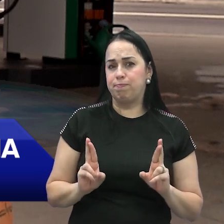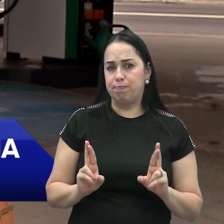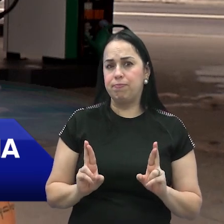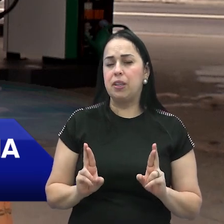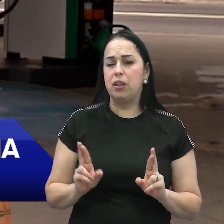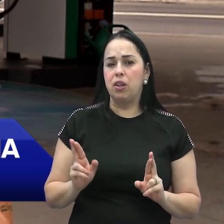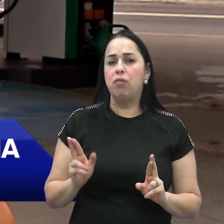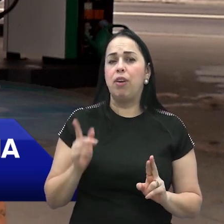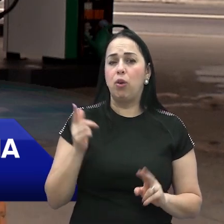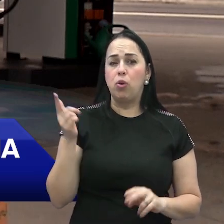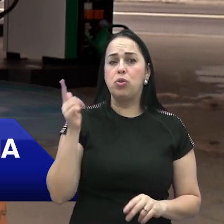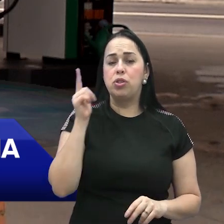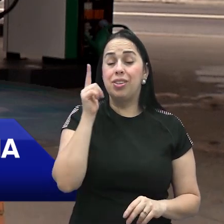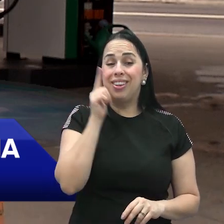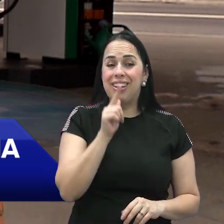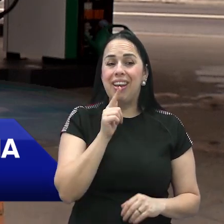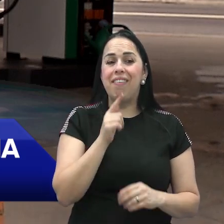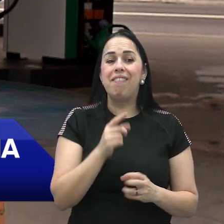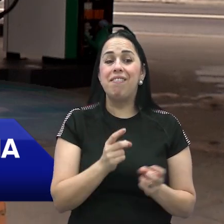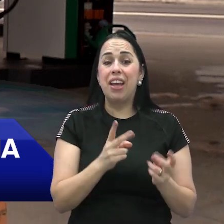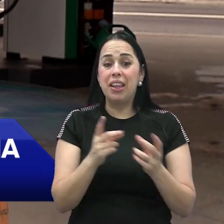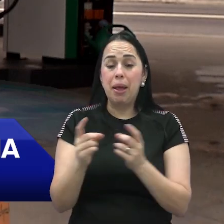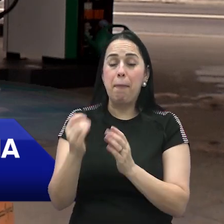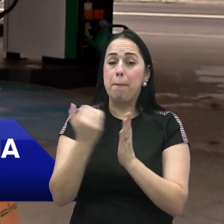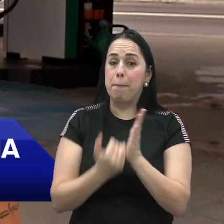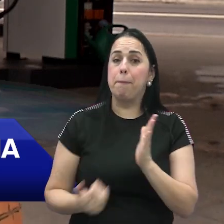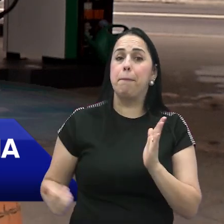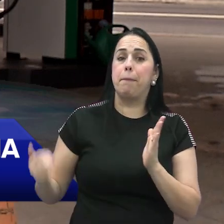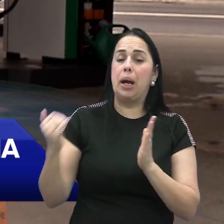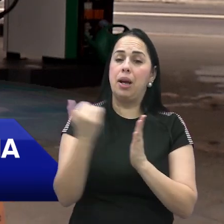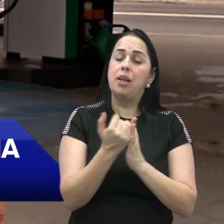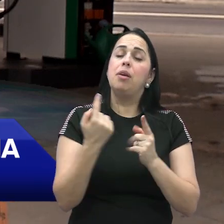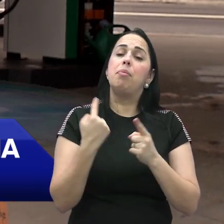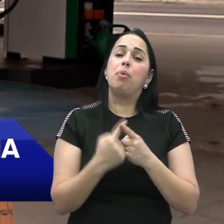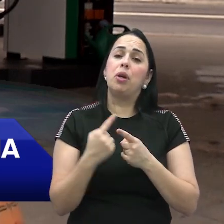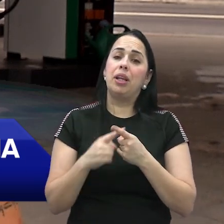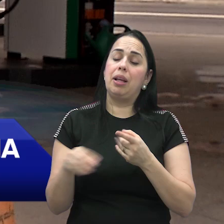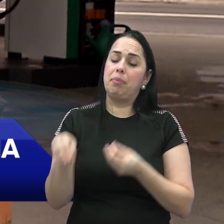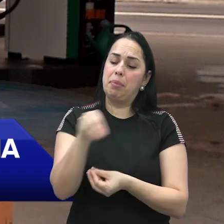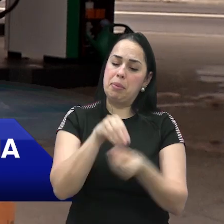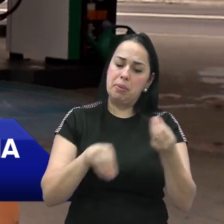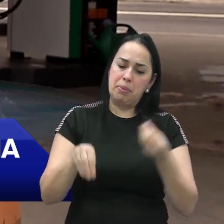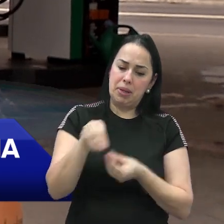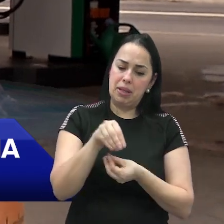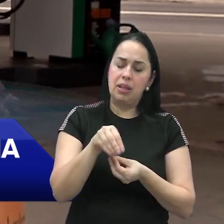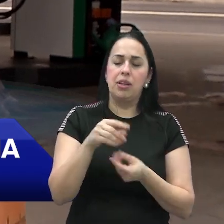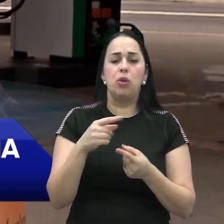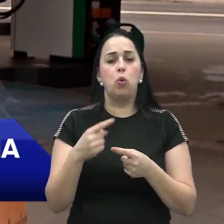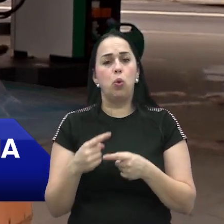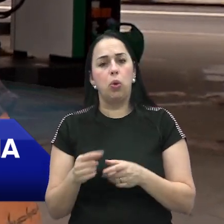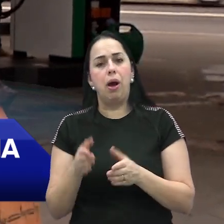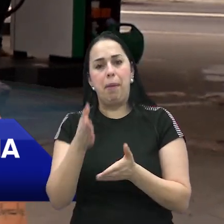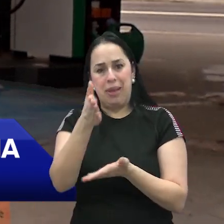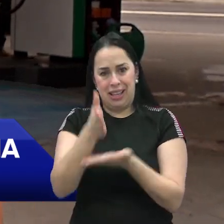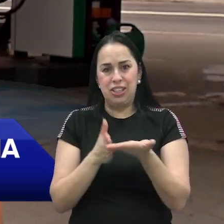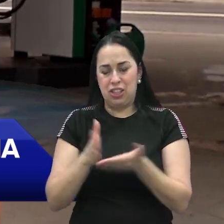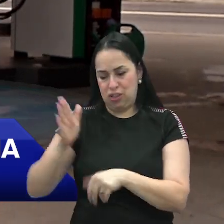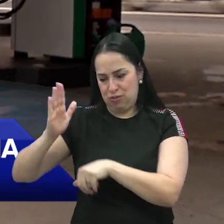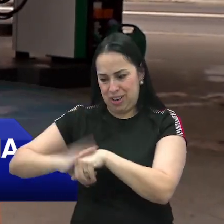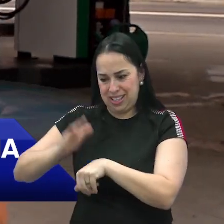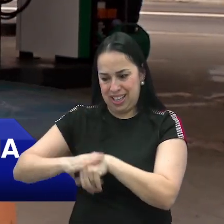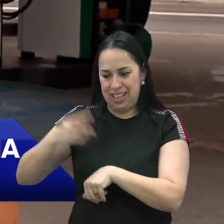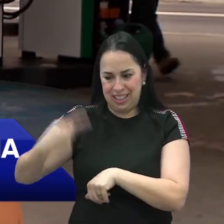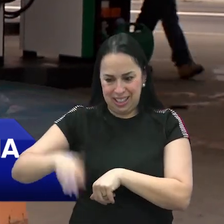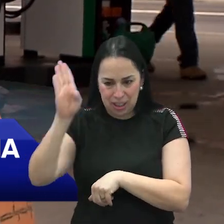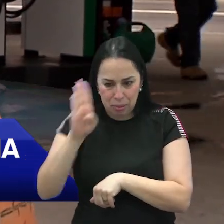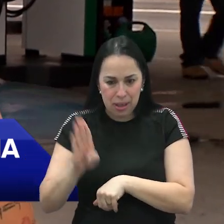gente tenha mais combustível disponível no mercado com o aumento da mistura, que uma parte nós produzimos aqui, a outra a